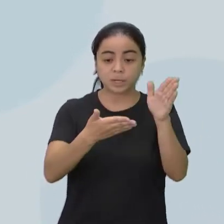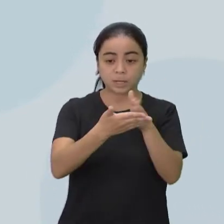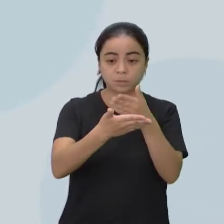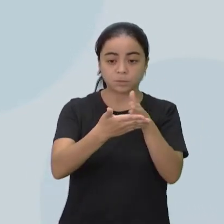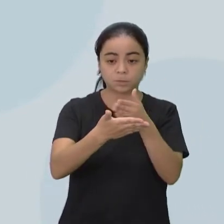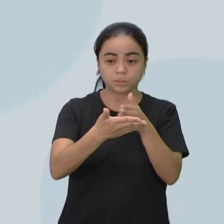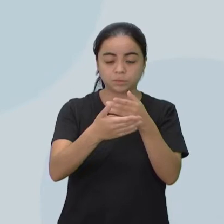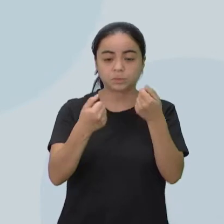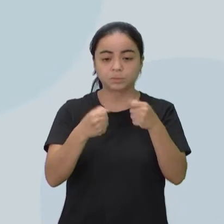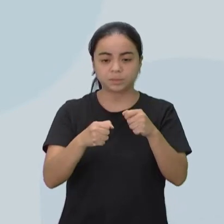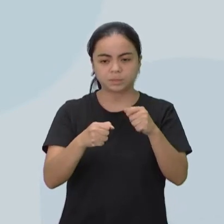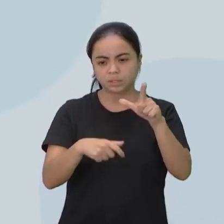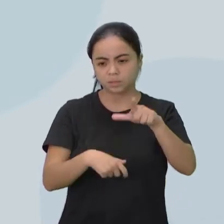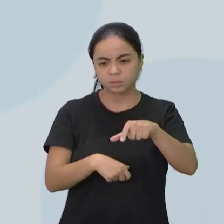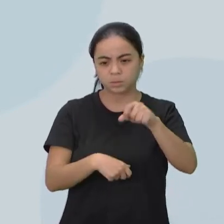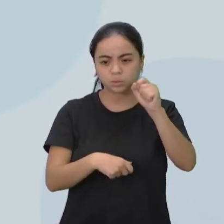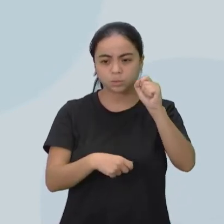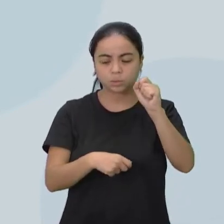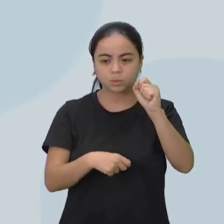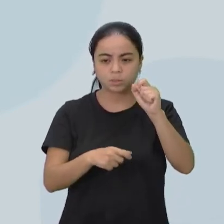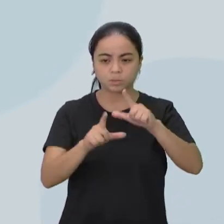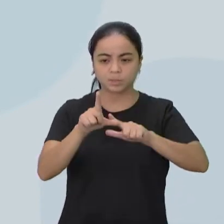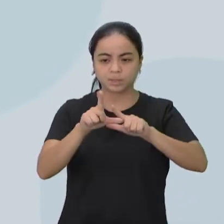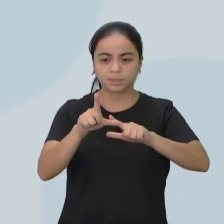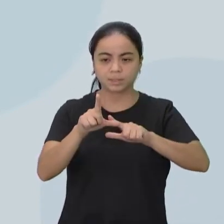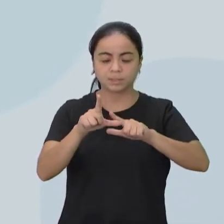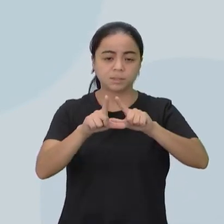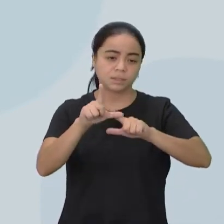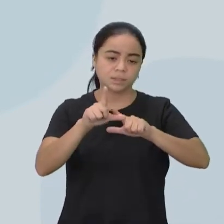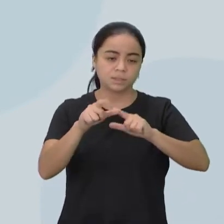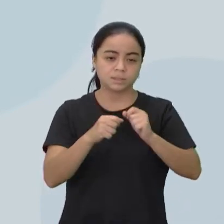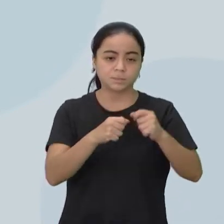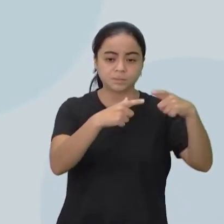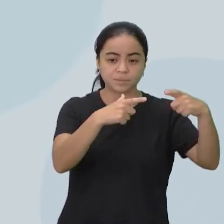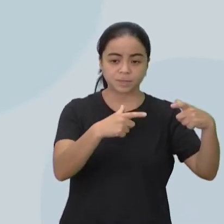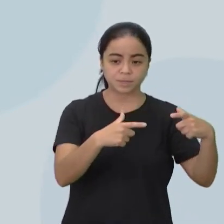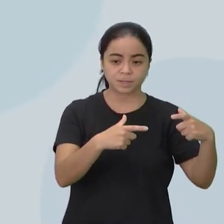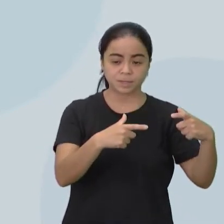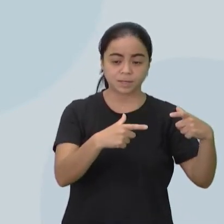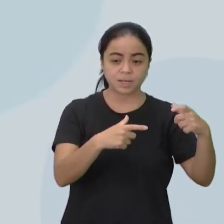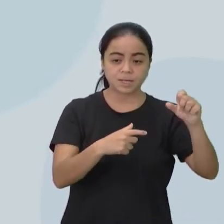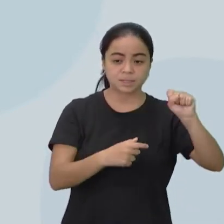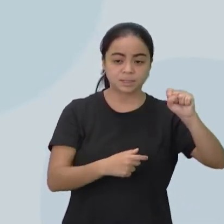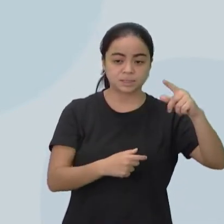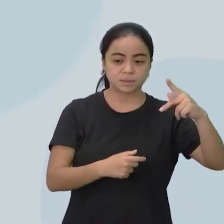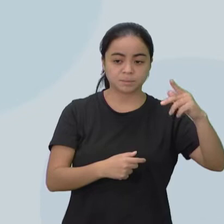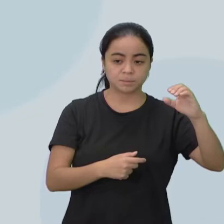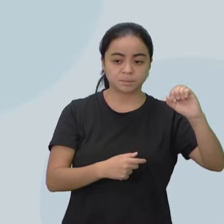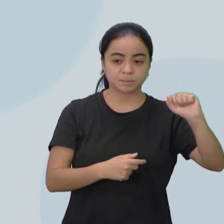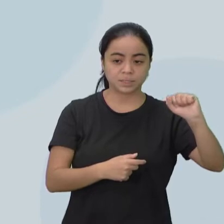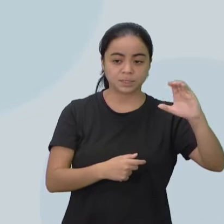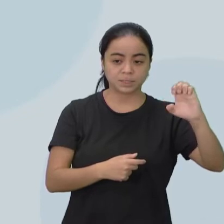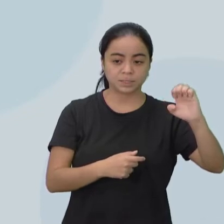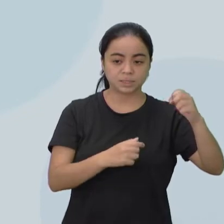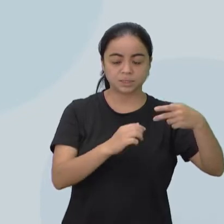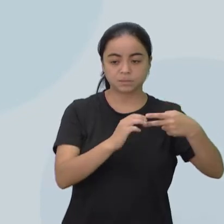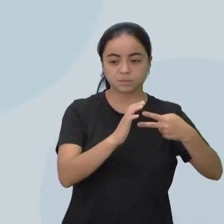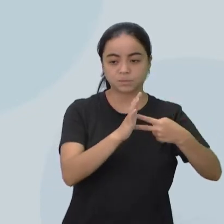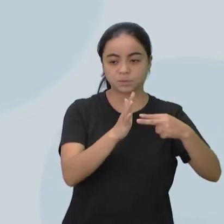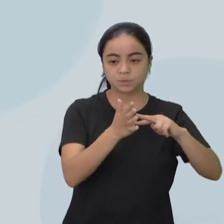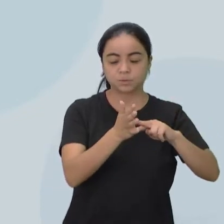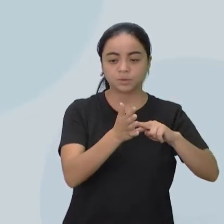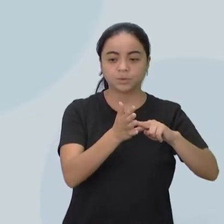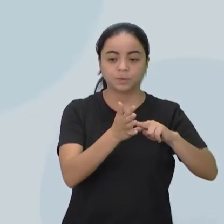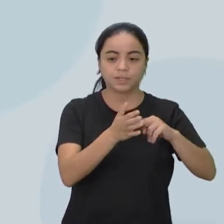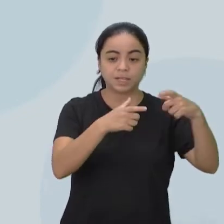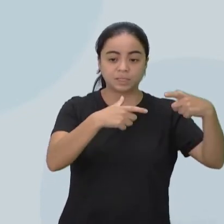que se escolher uma letra para padronizar, e essa letra é o S do space, vem do inglês, tá bom? Aqui também tem uma correção